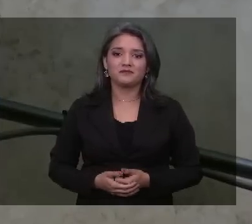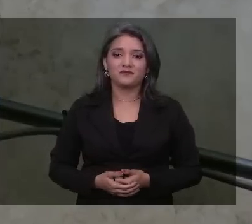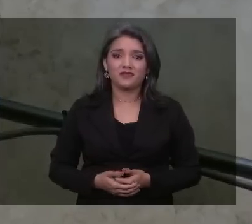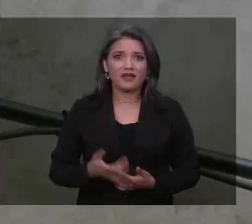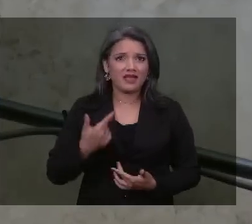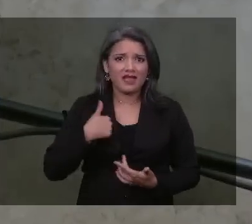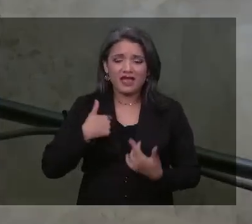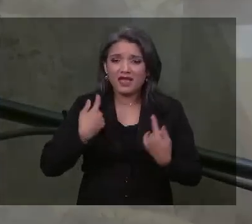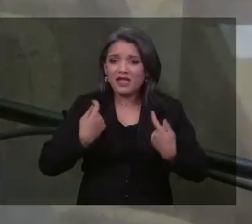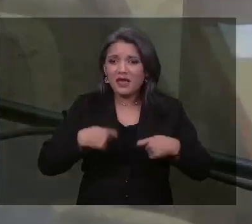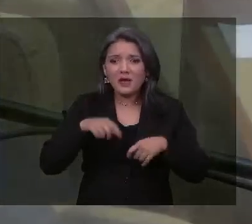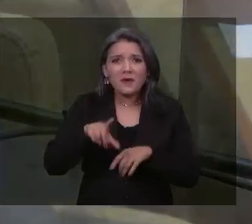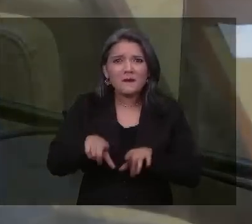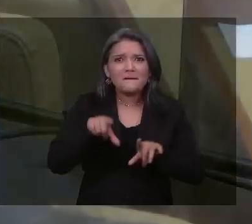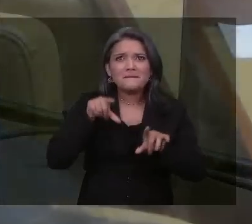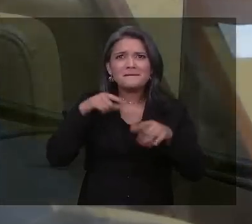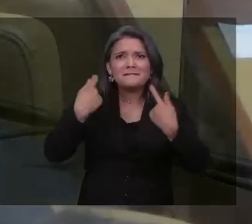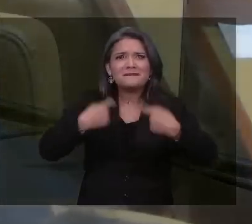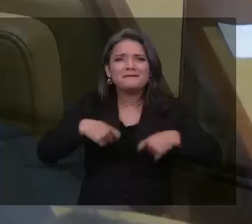Prefiro então